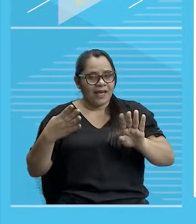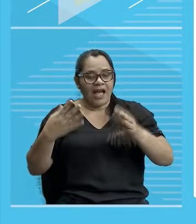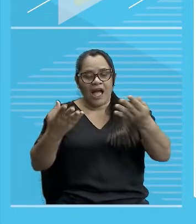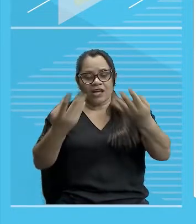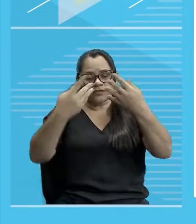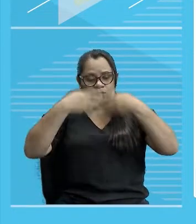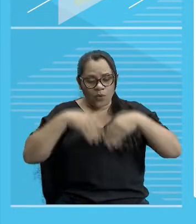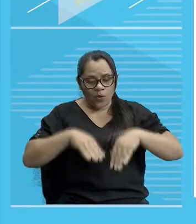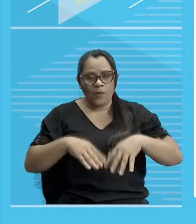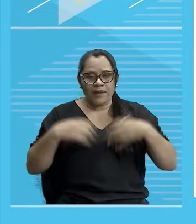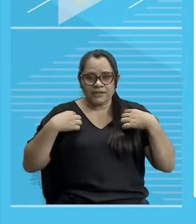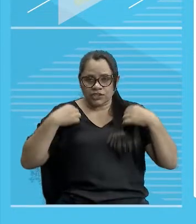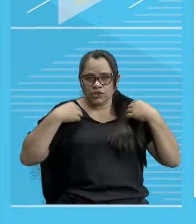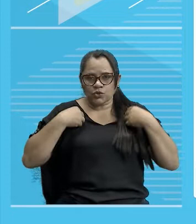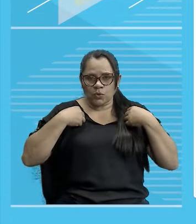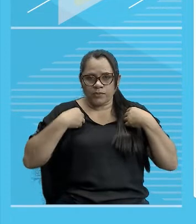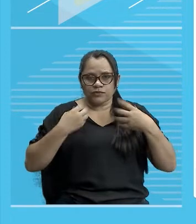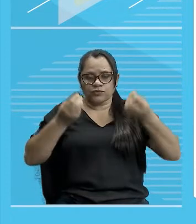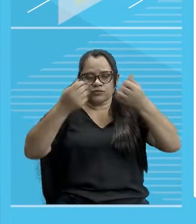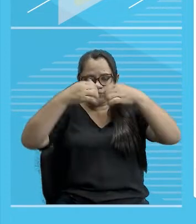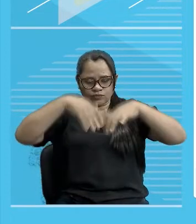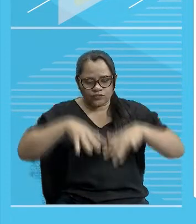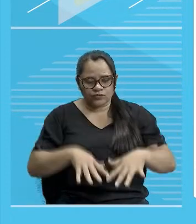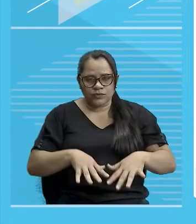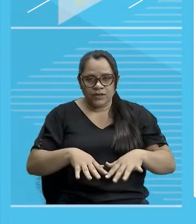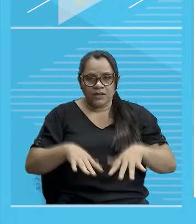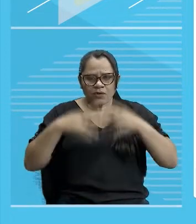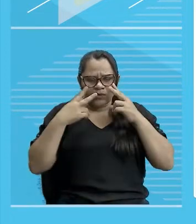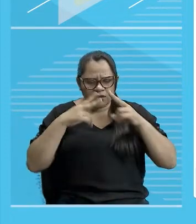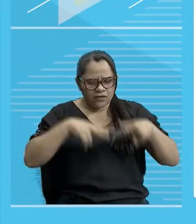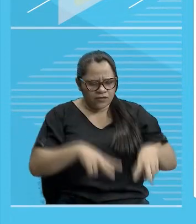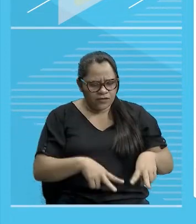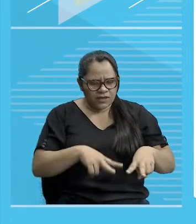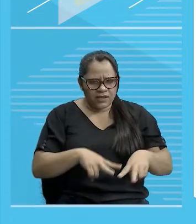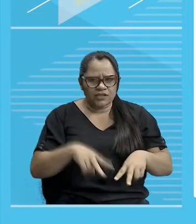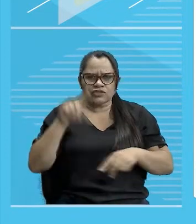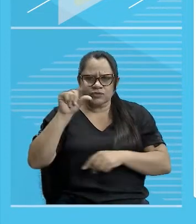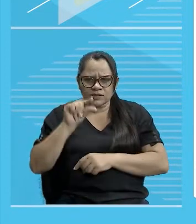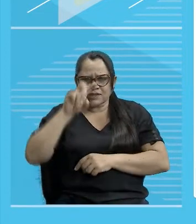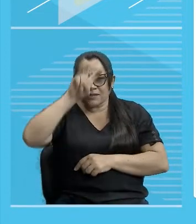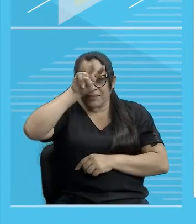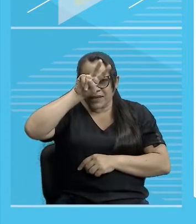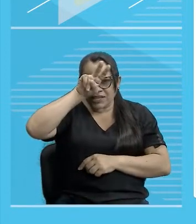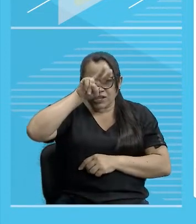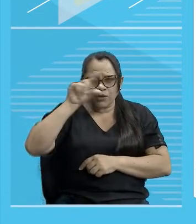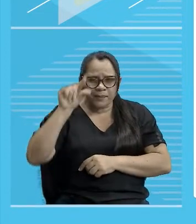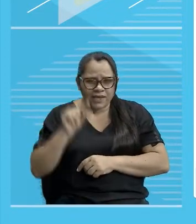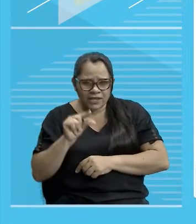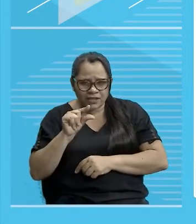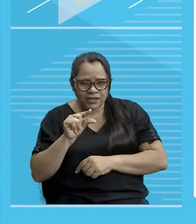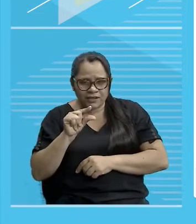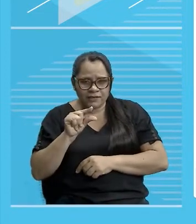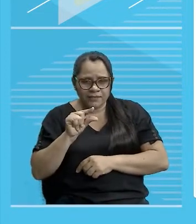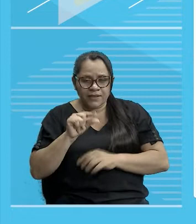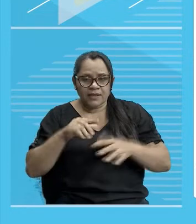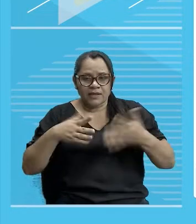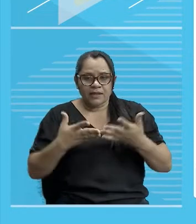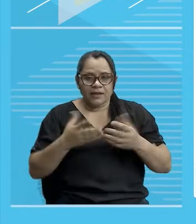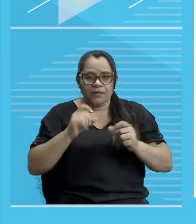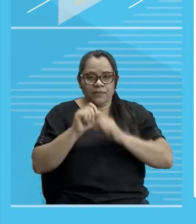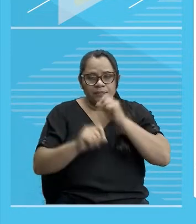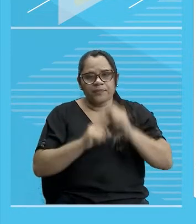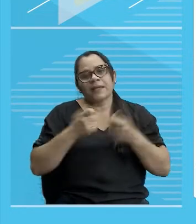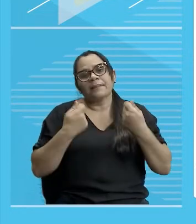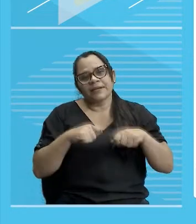quando eu fui ver tinha uns cupinzinho bem pequenininho aí digo eita meu Deus do céu Aí eu joguei o